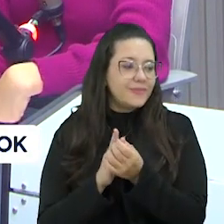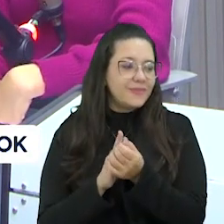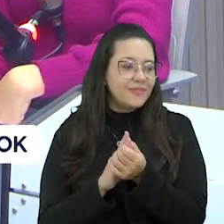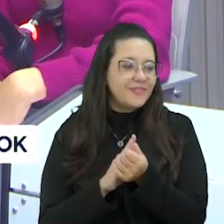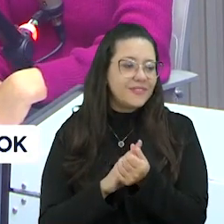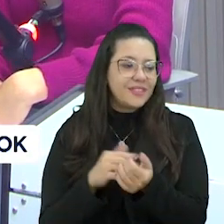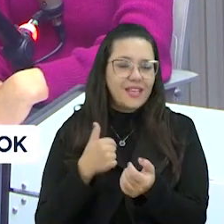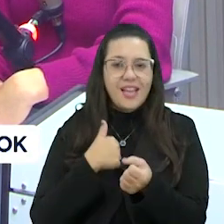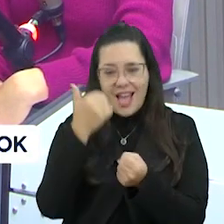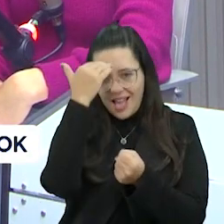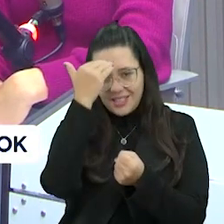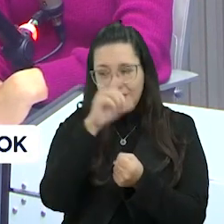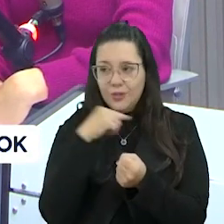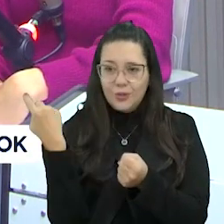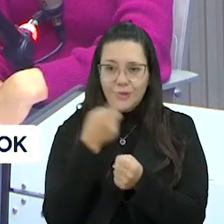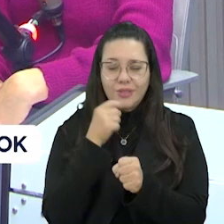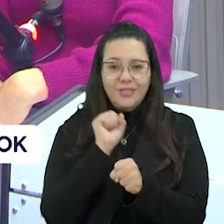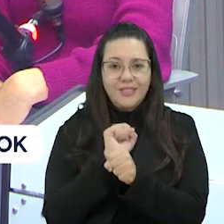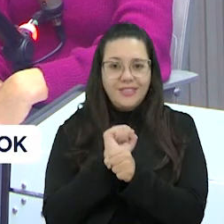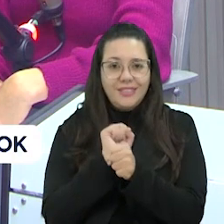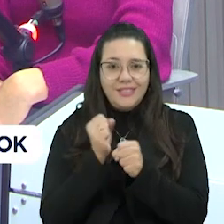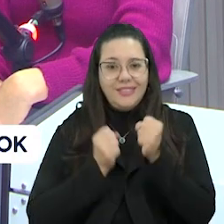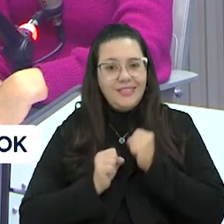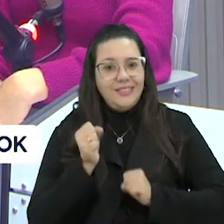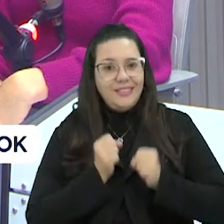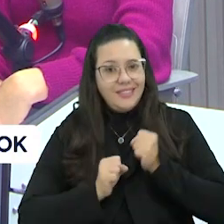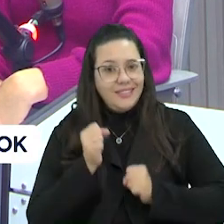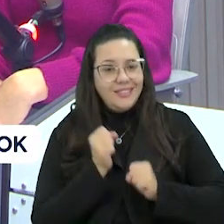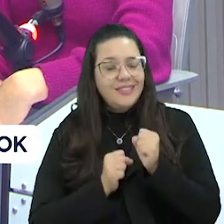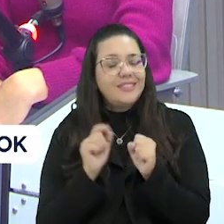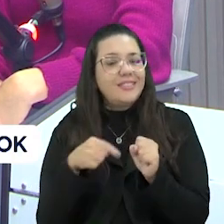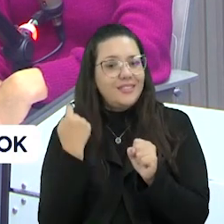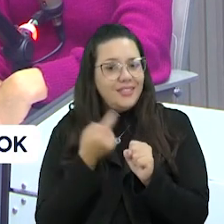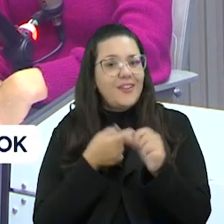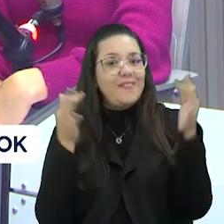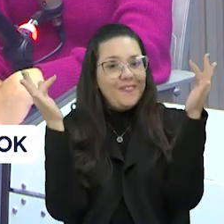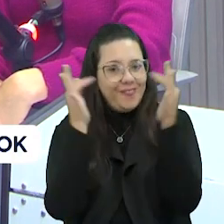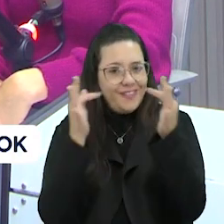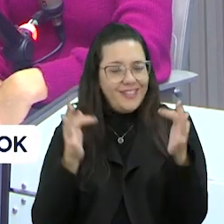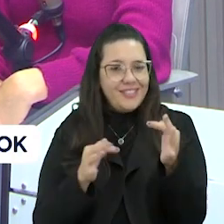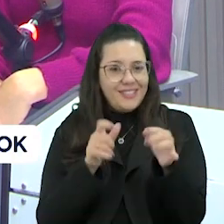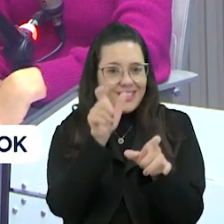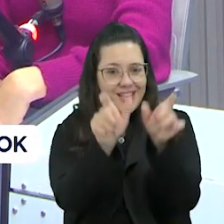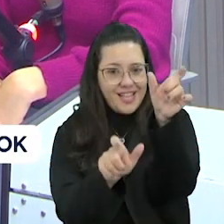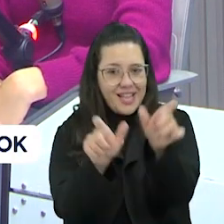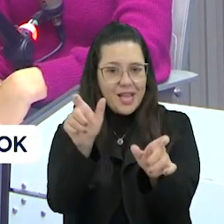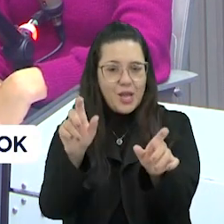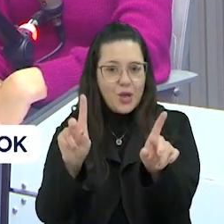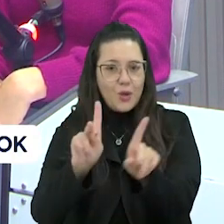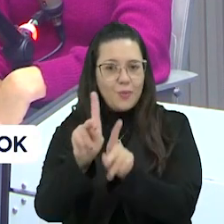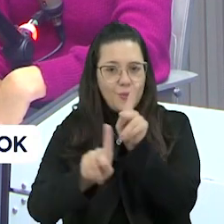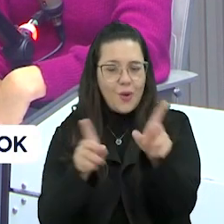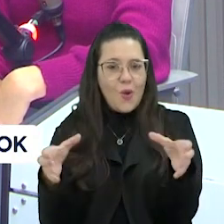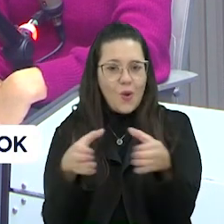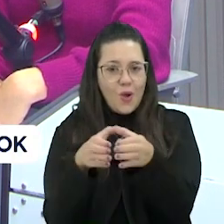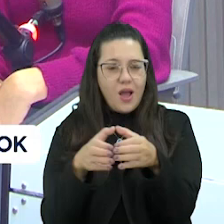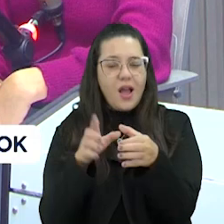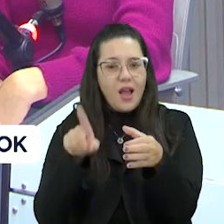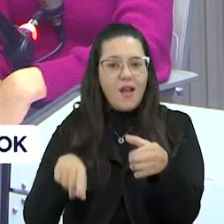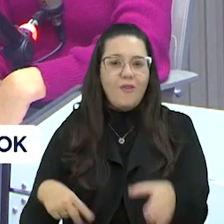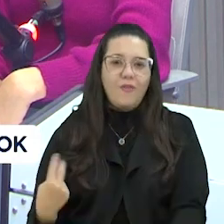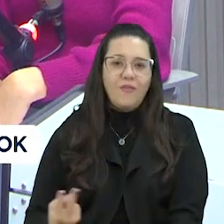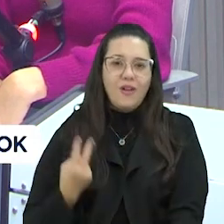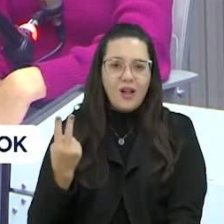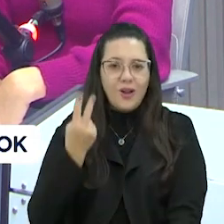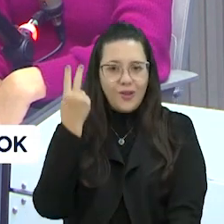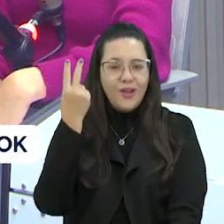corresponder aí à expectativa, né, que o pessoal gerou. A gente está buscando trabalhar sempre valorizando o policial militar, né?